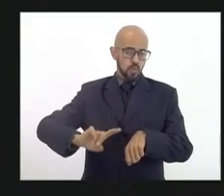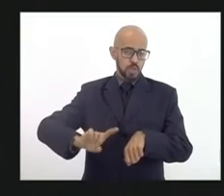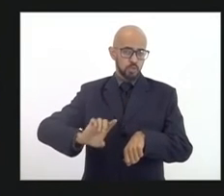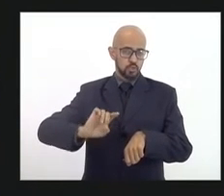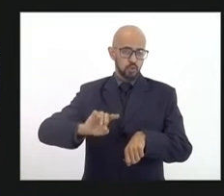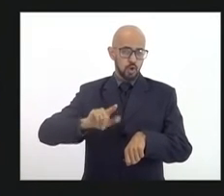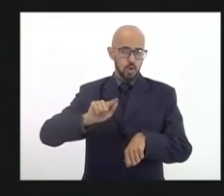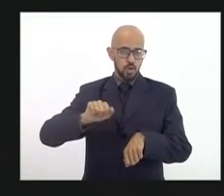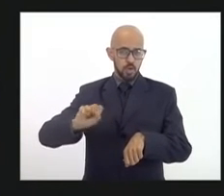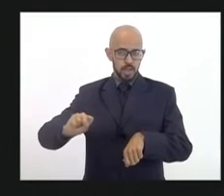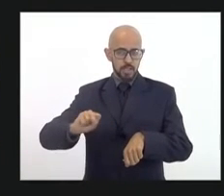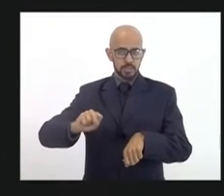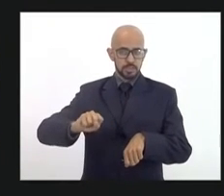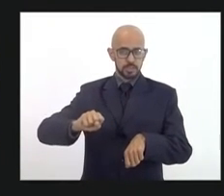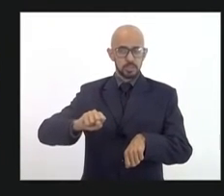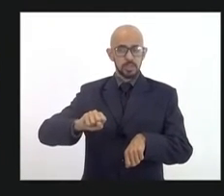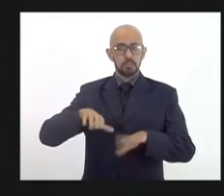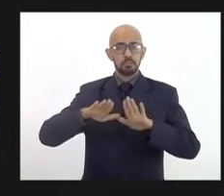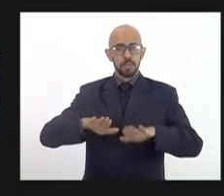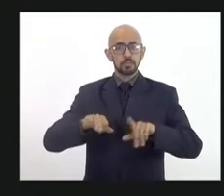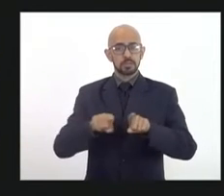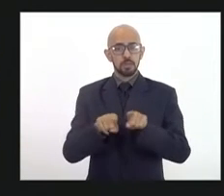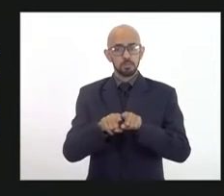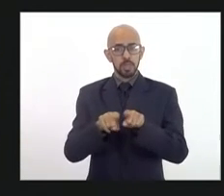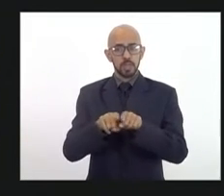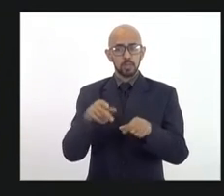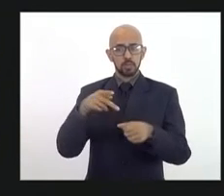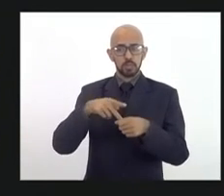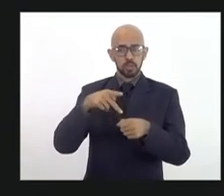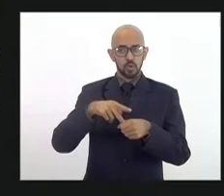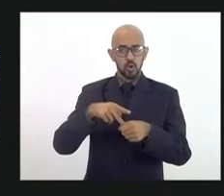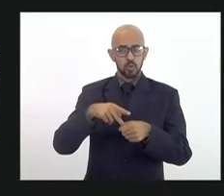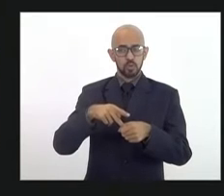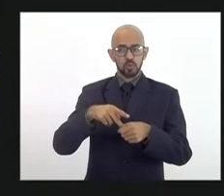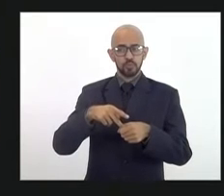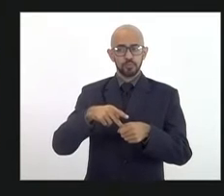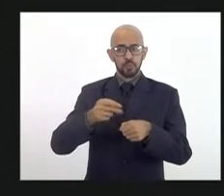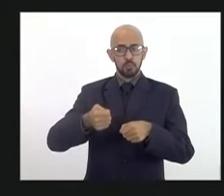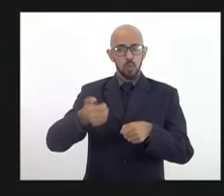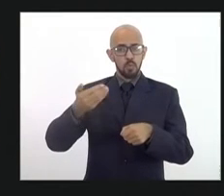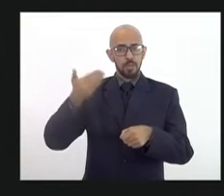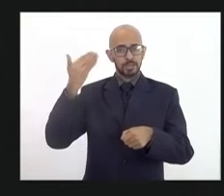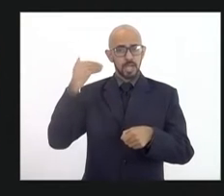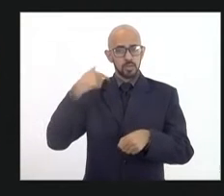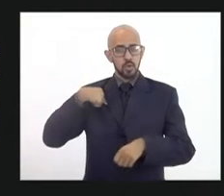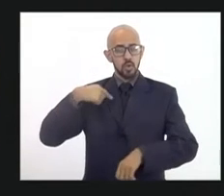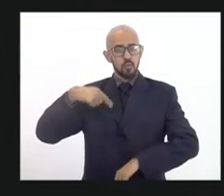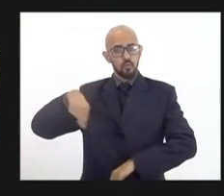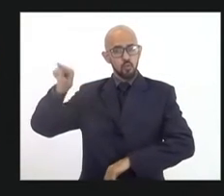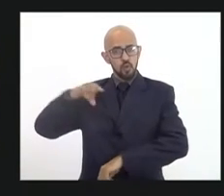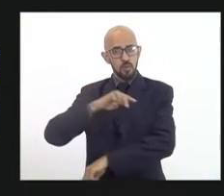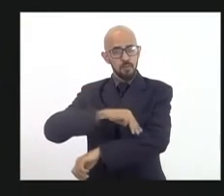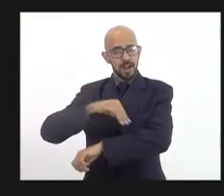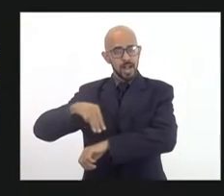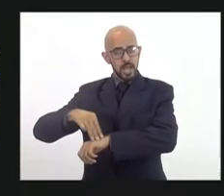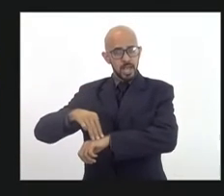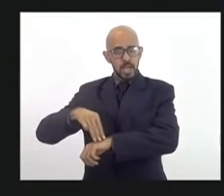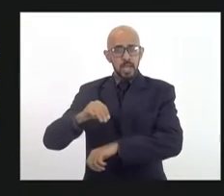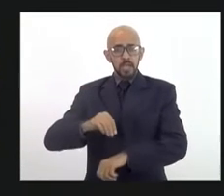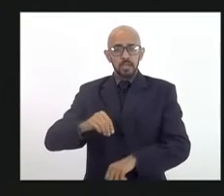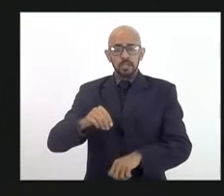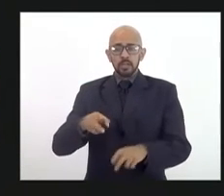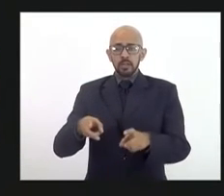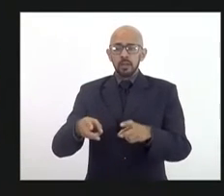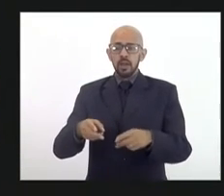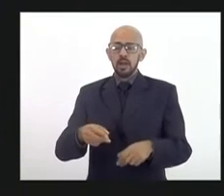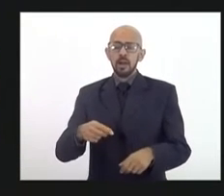gás, considerando o novo mercado de gás, como também do petróleo. Eu tive recentemente, agora em Macaé e logo após no Porto do Açu, as perspectivas não